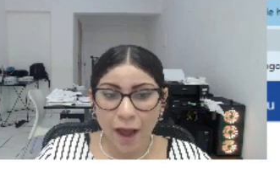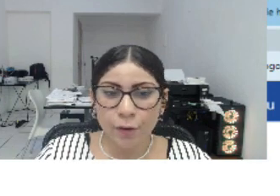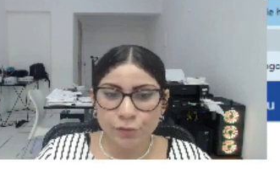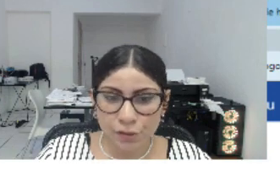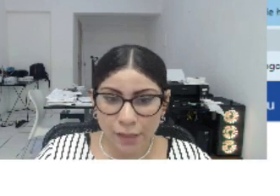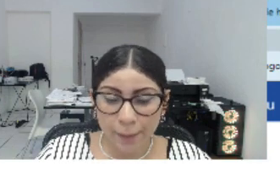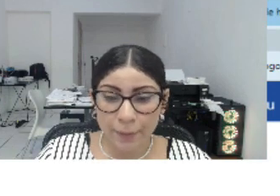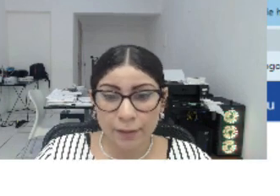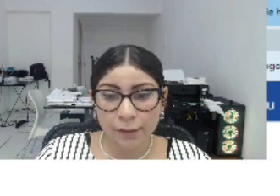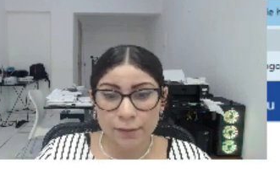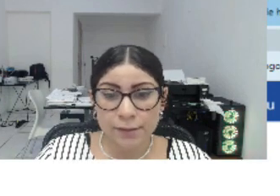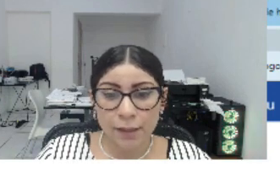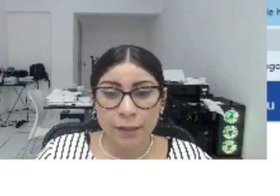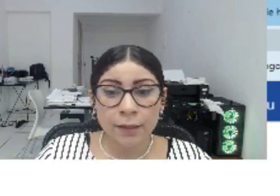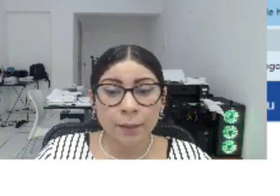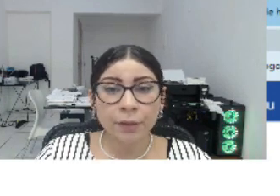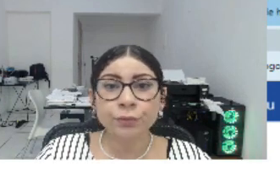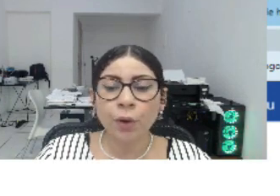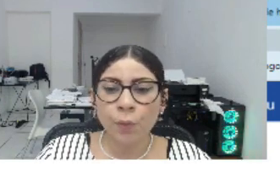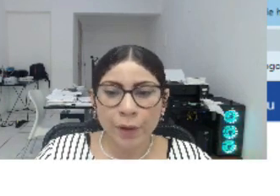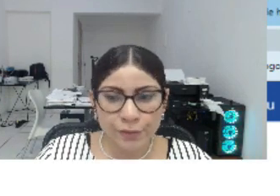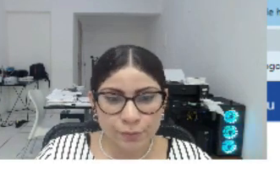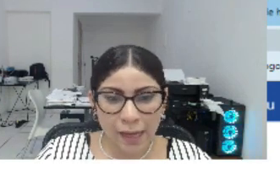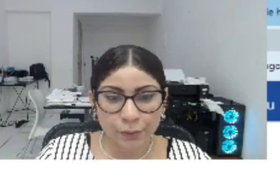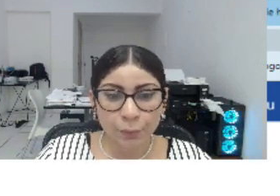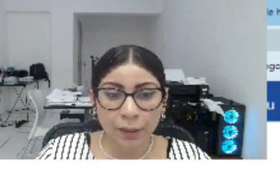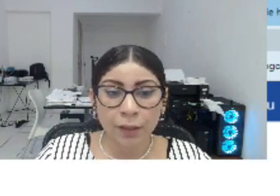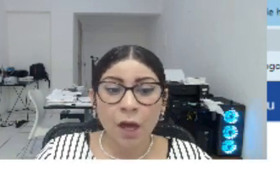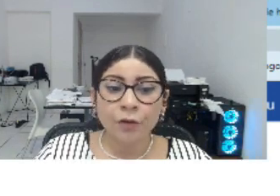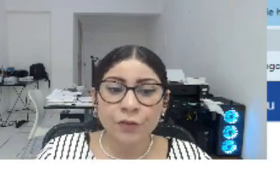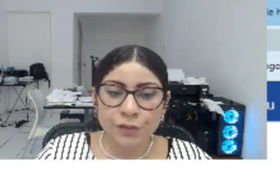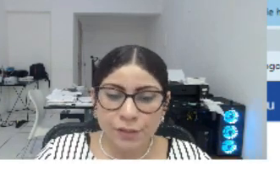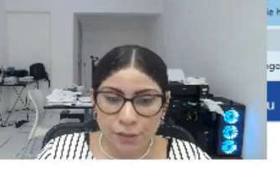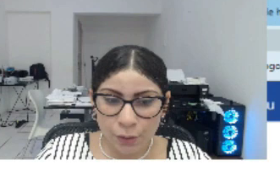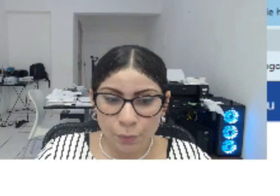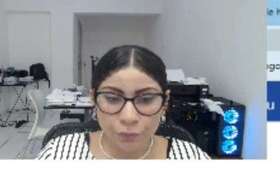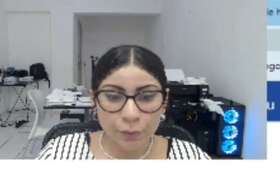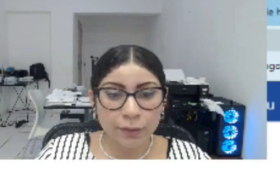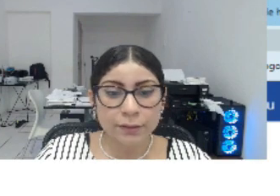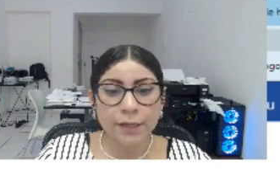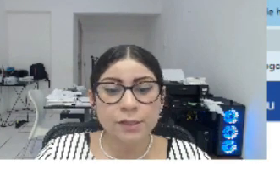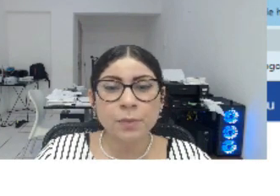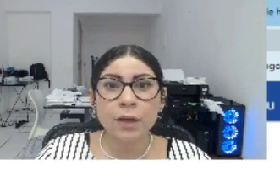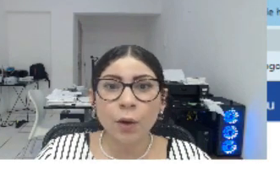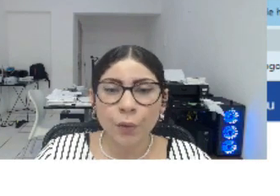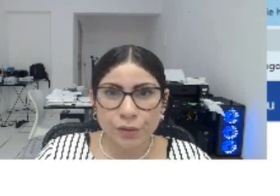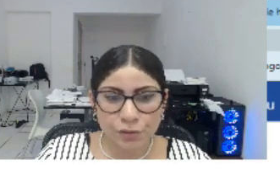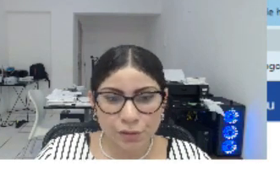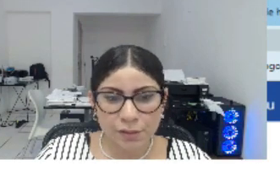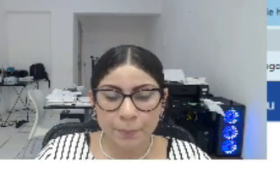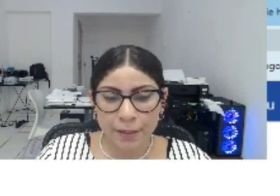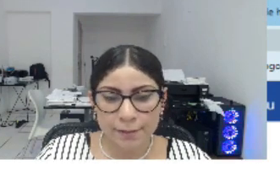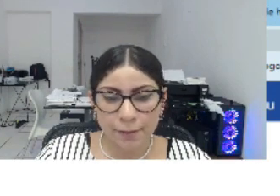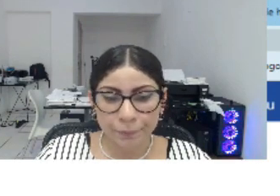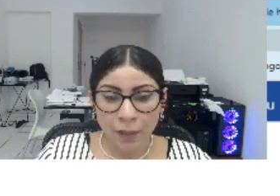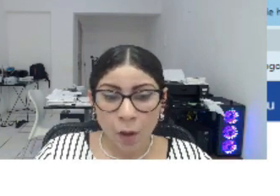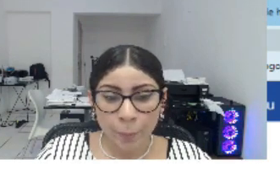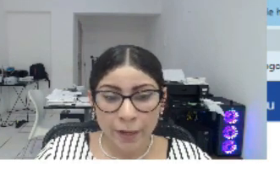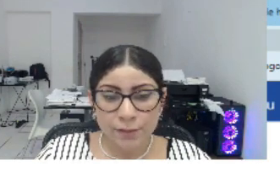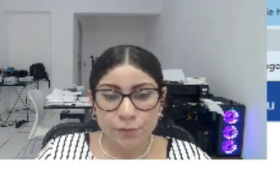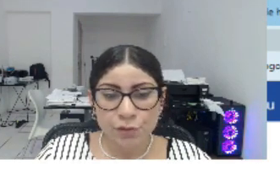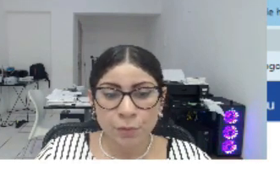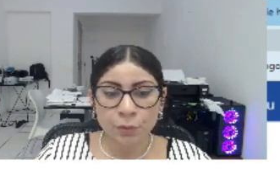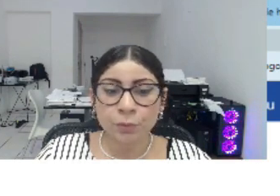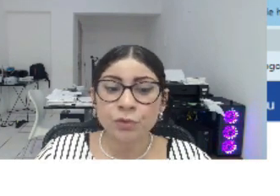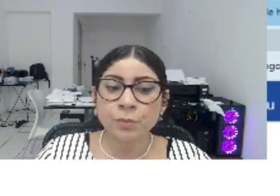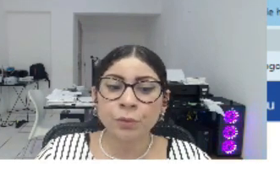que fraude na Americanas incrementou um resultado em 25,3 bilhões, diz empresa.